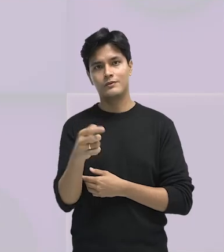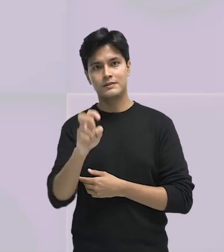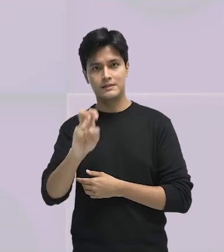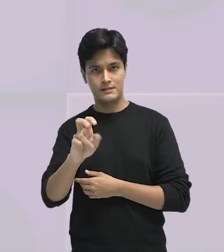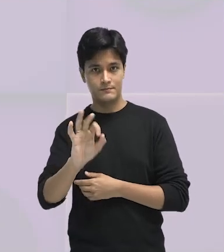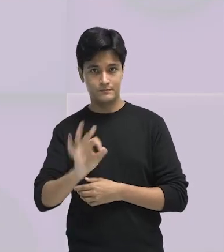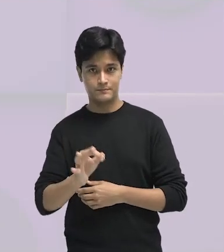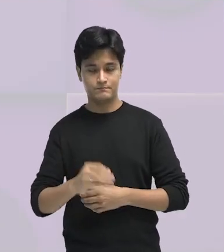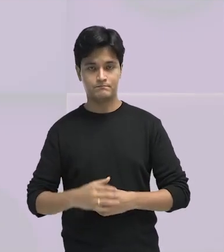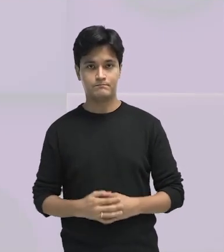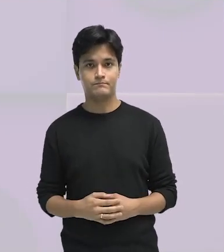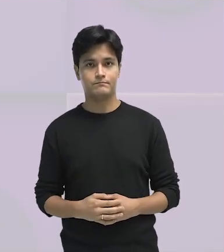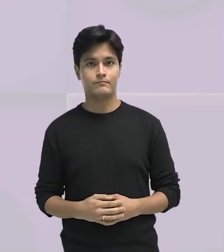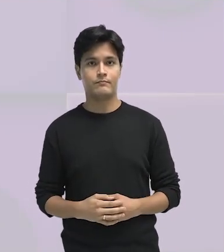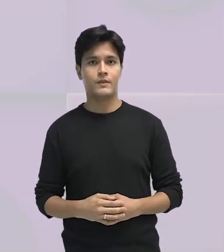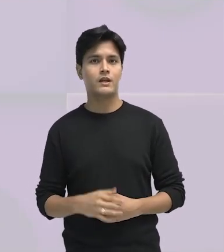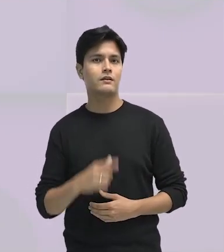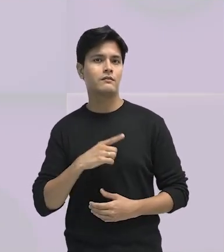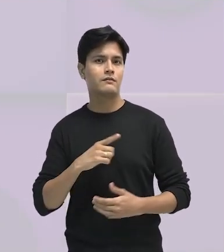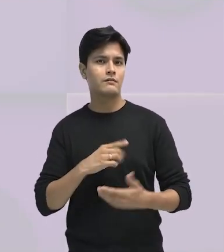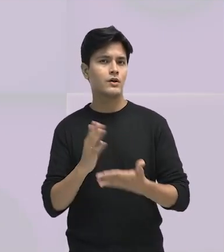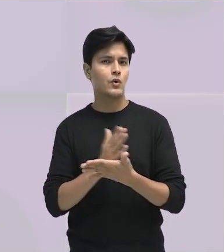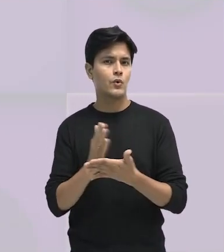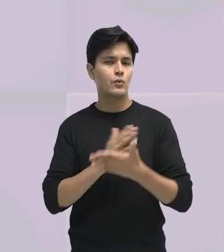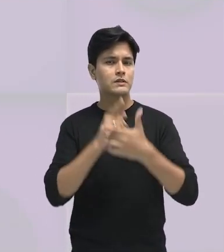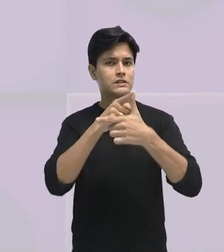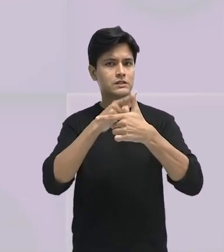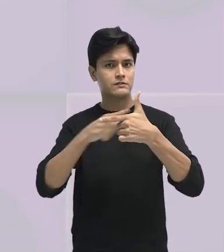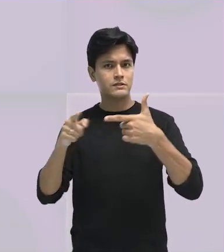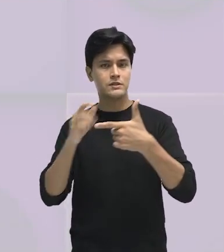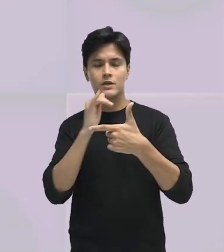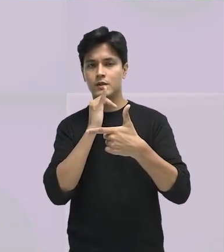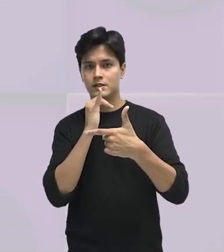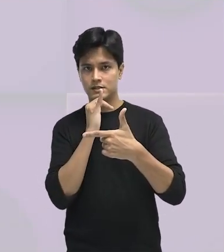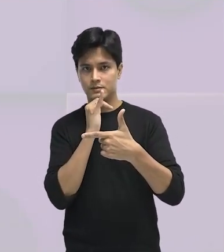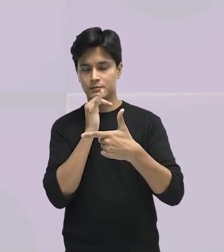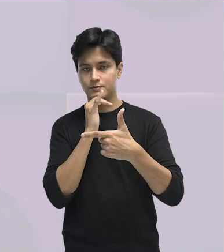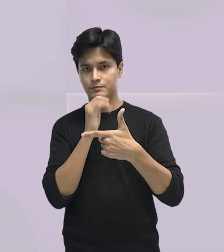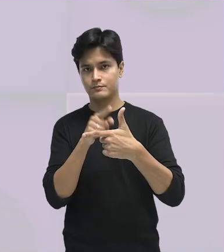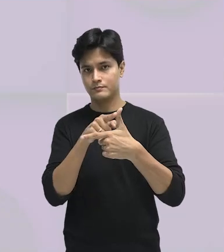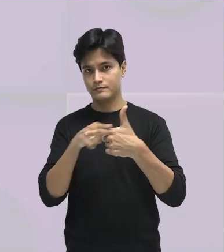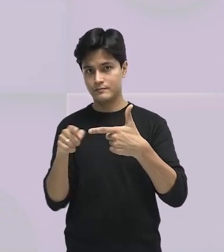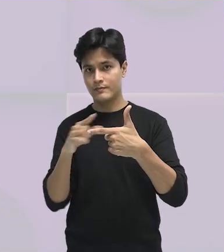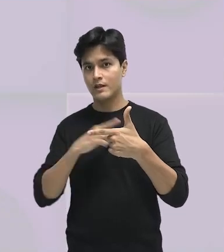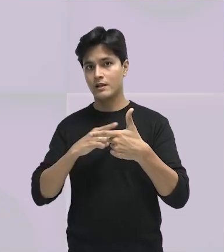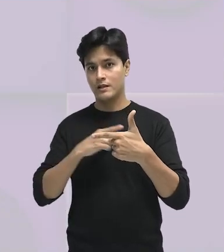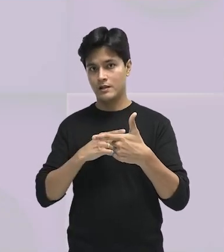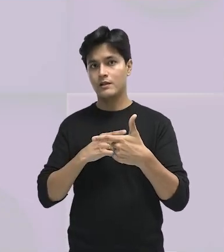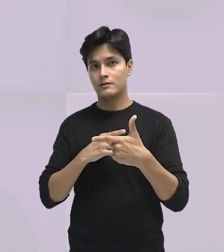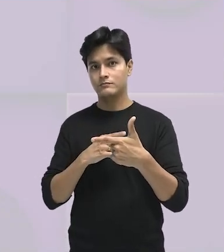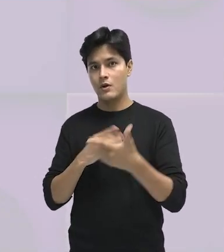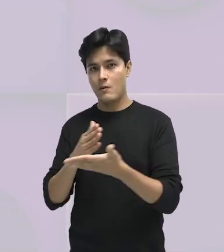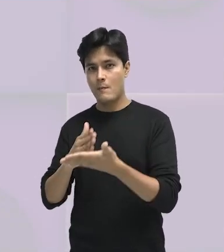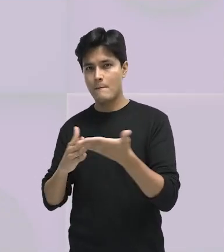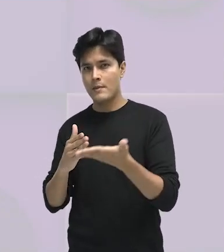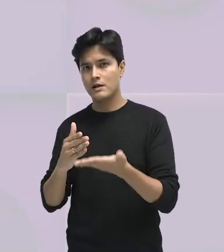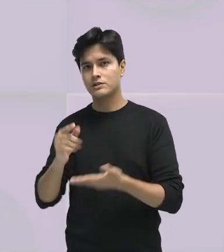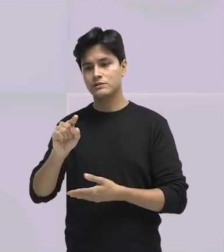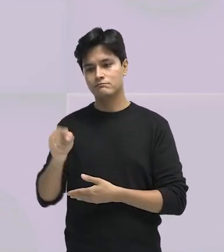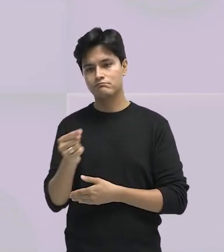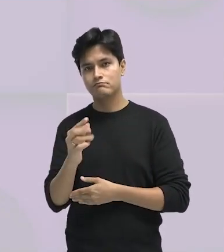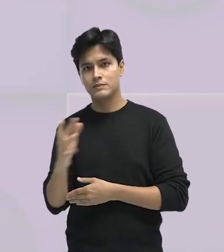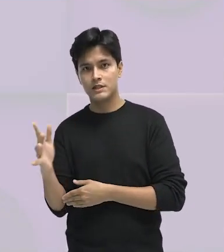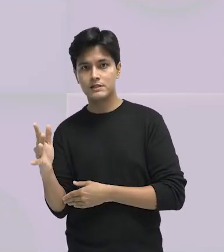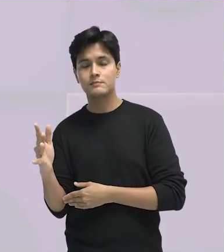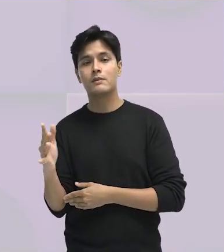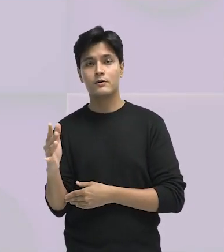tá? Diferente de outras divisões, que quando a gente divide, né? Nós temos ali a parte decimal. E